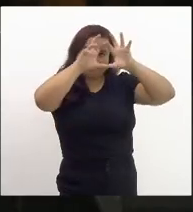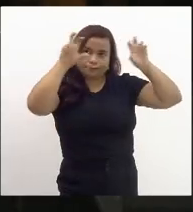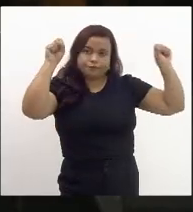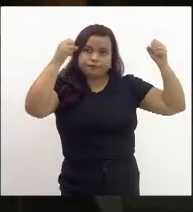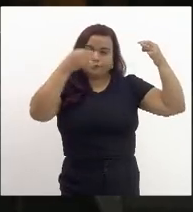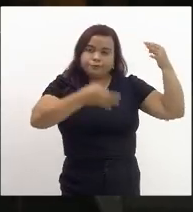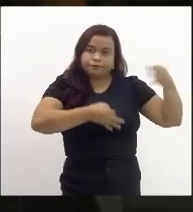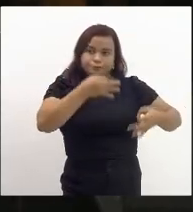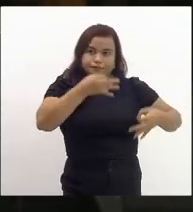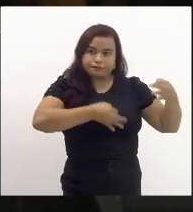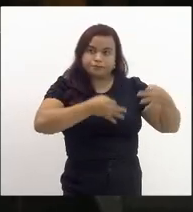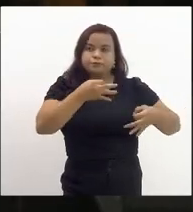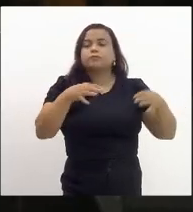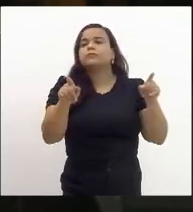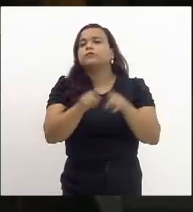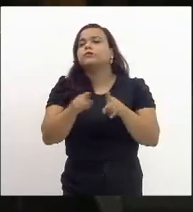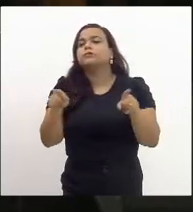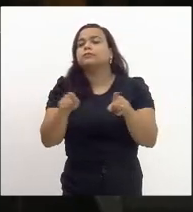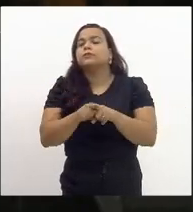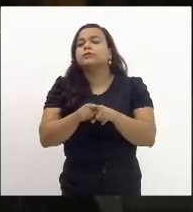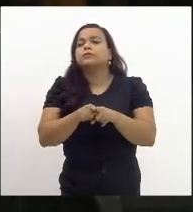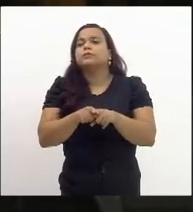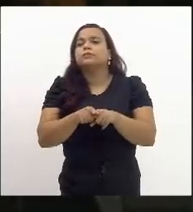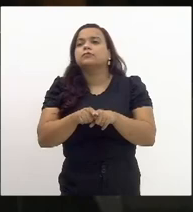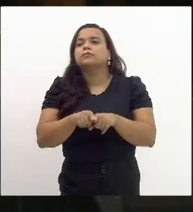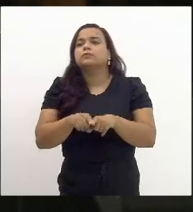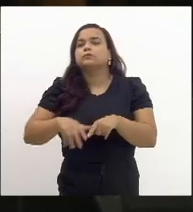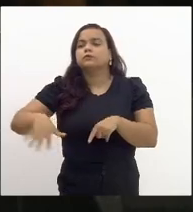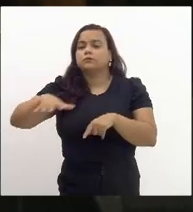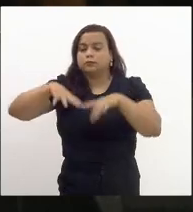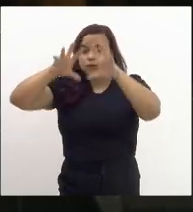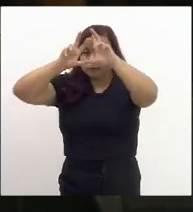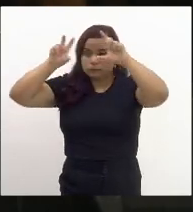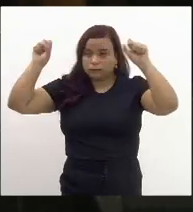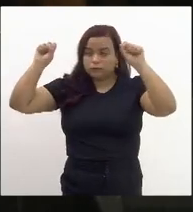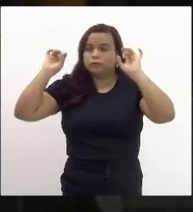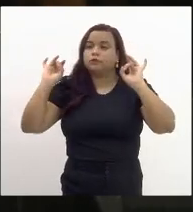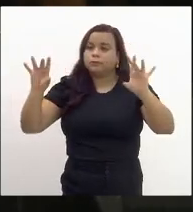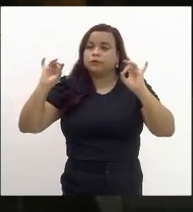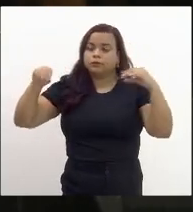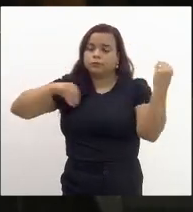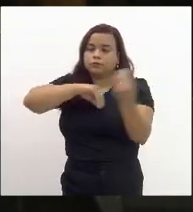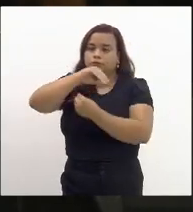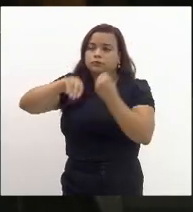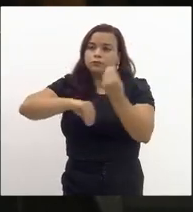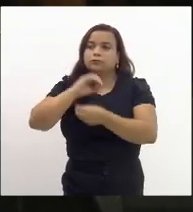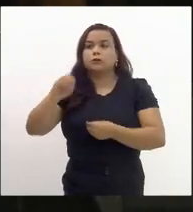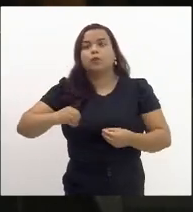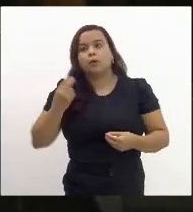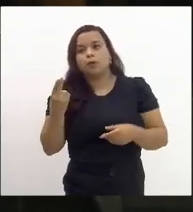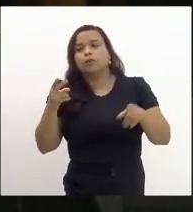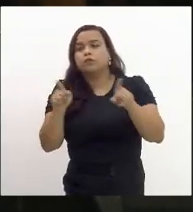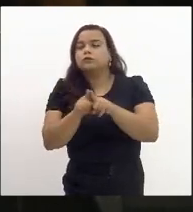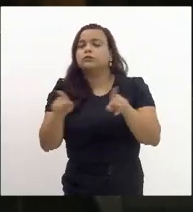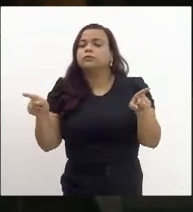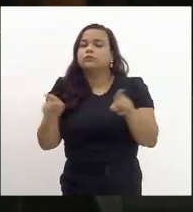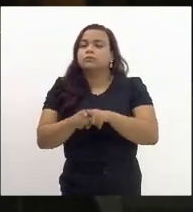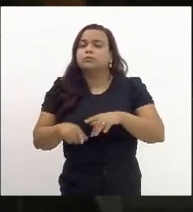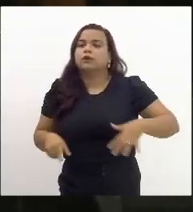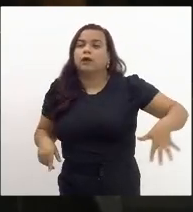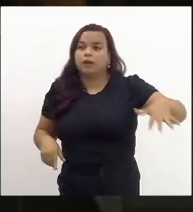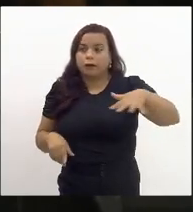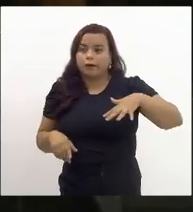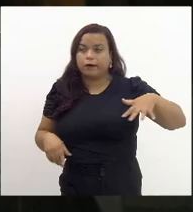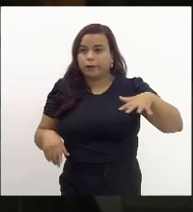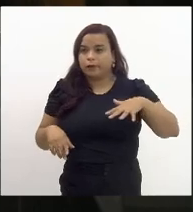Justiça, quer seja no âmbito do Tribunal Especial Misto, quer seja no âmbito